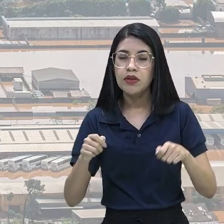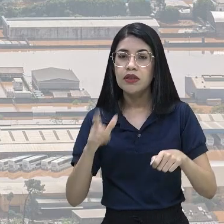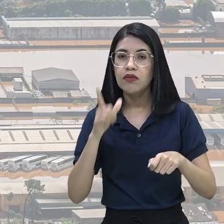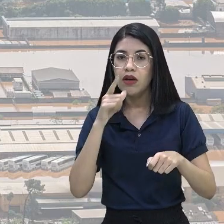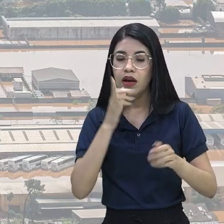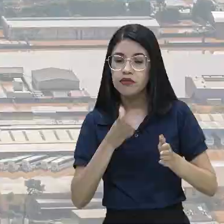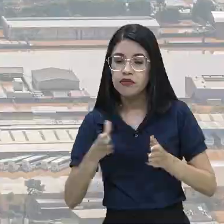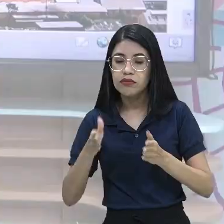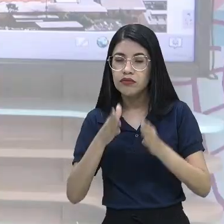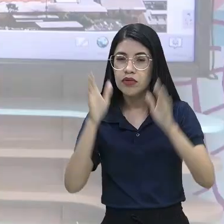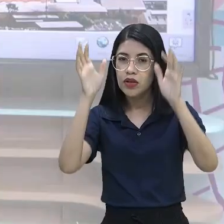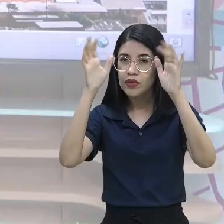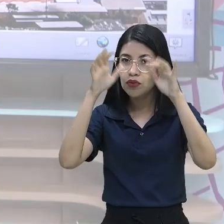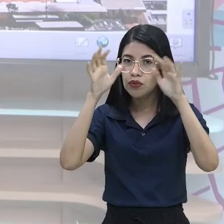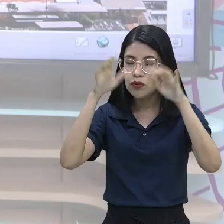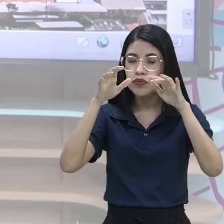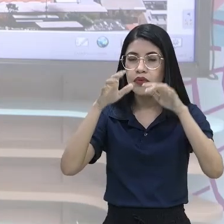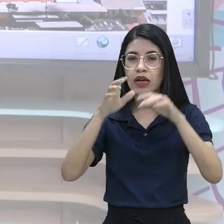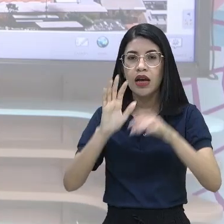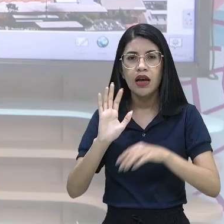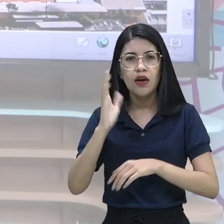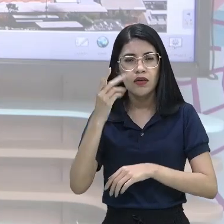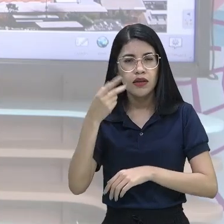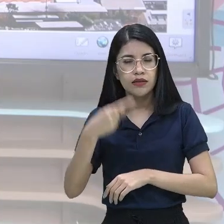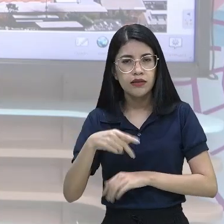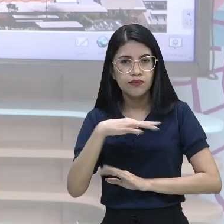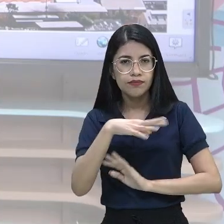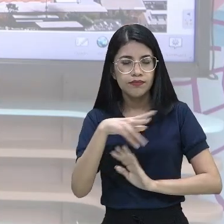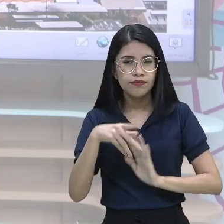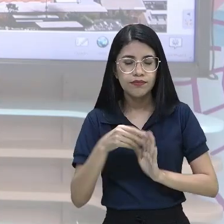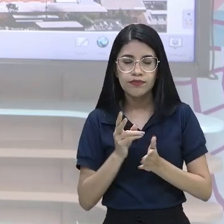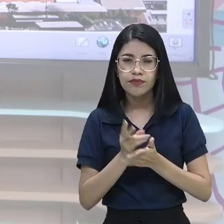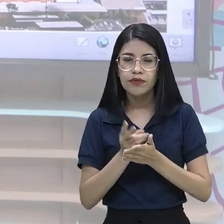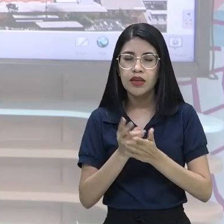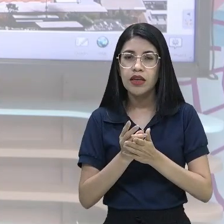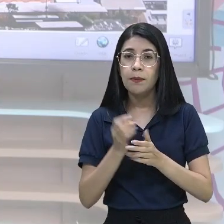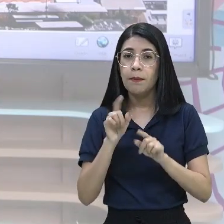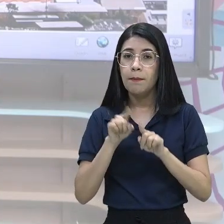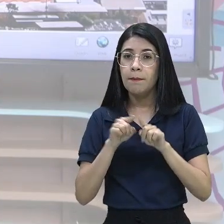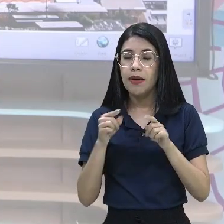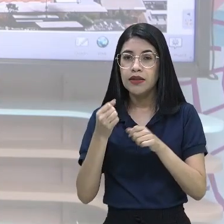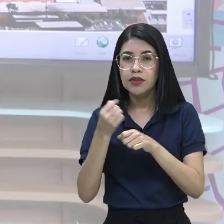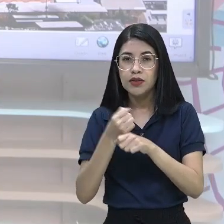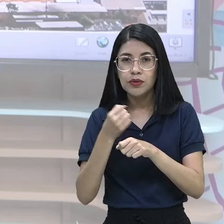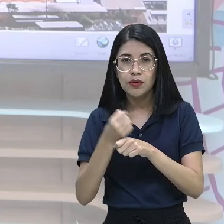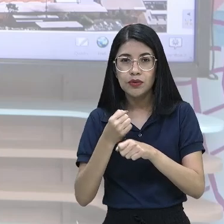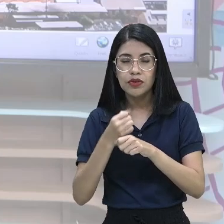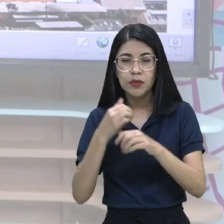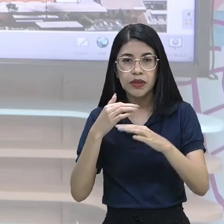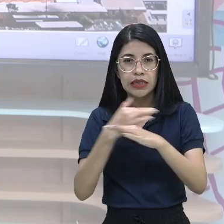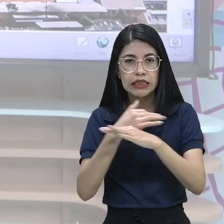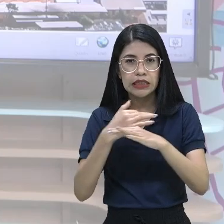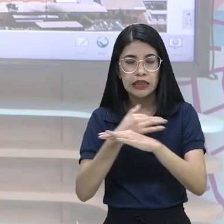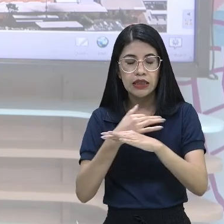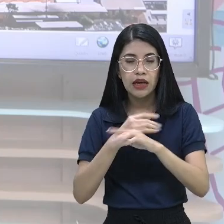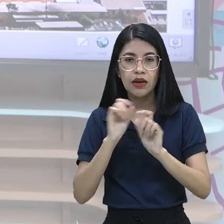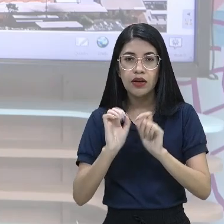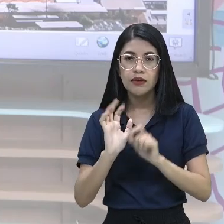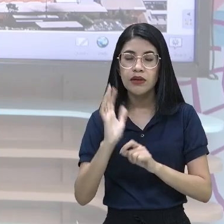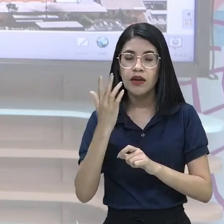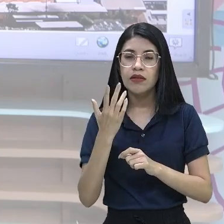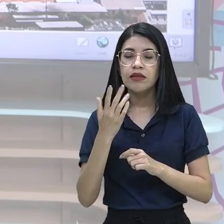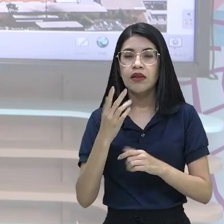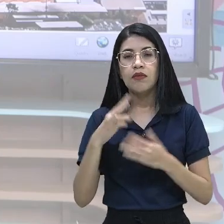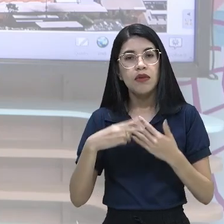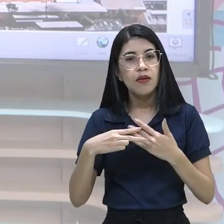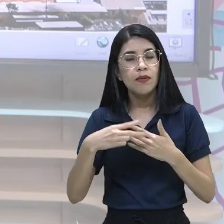da chuva, dos rios. Isso acontece muito na região amazônica. E essas construções, esse processo de urbanização, ele acaba causando,